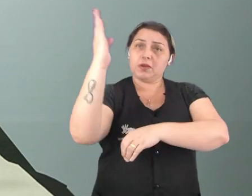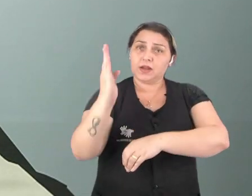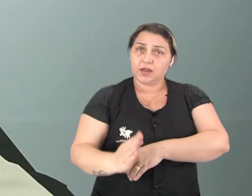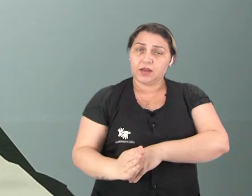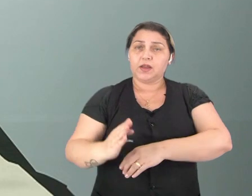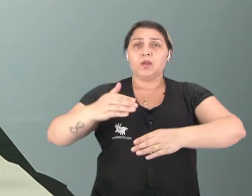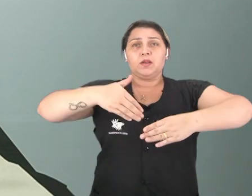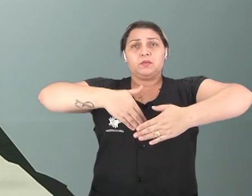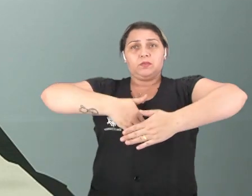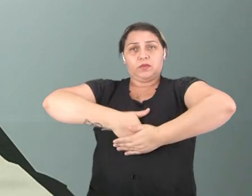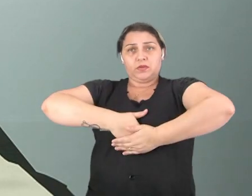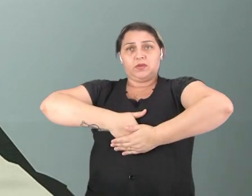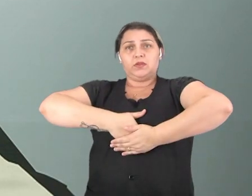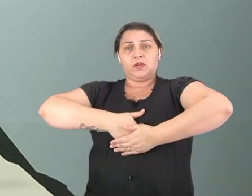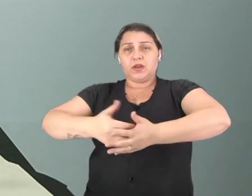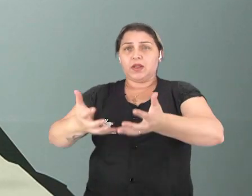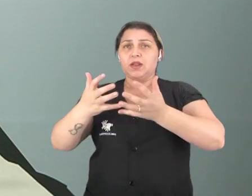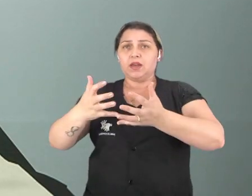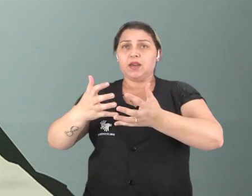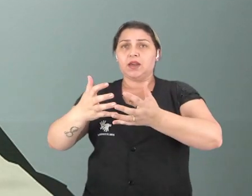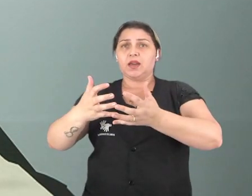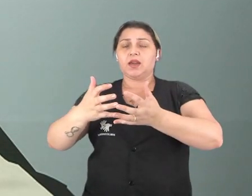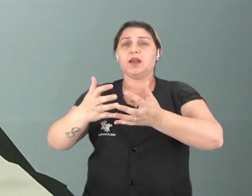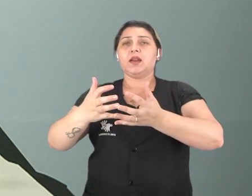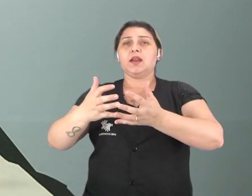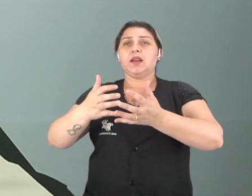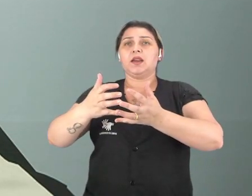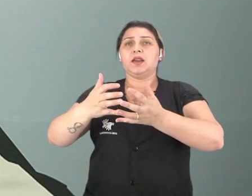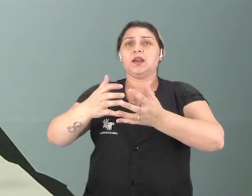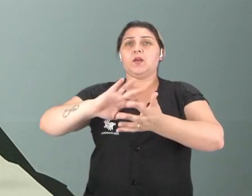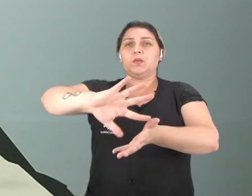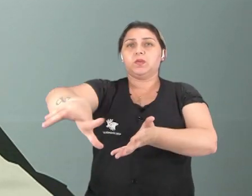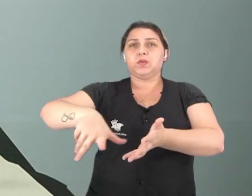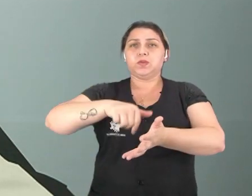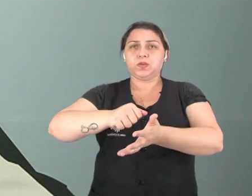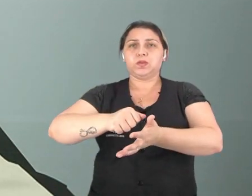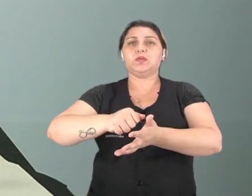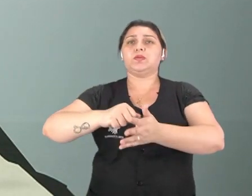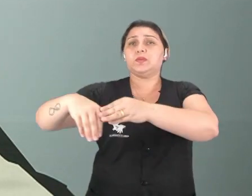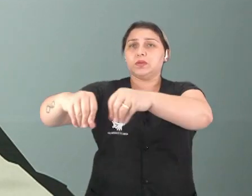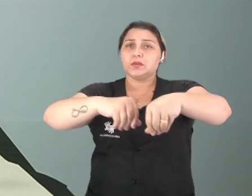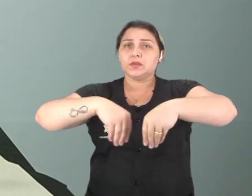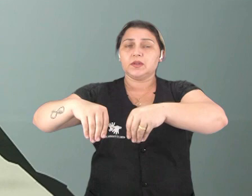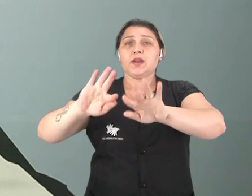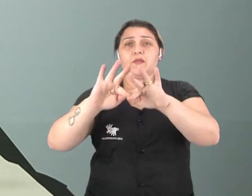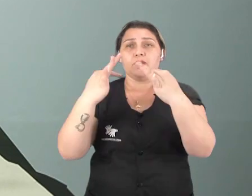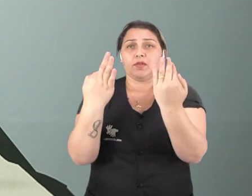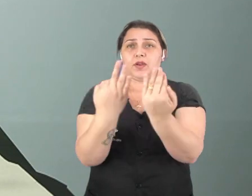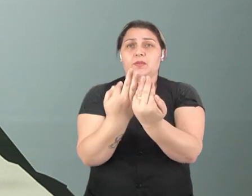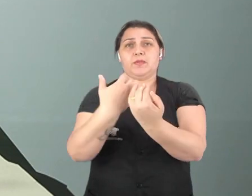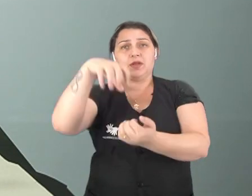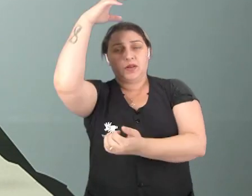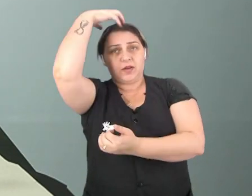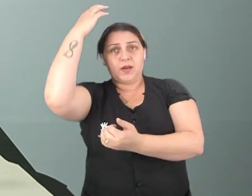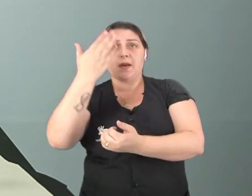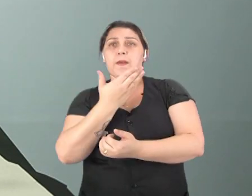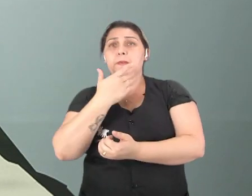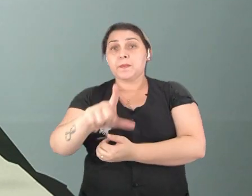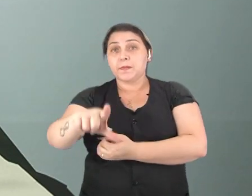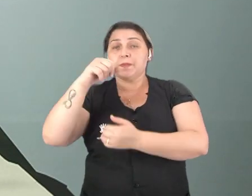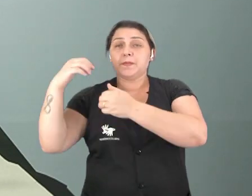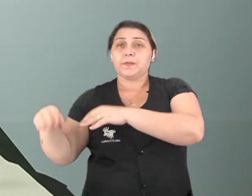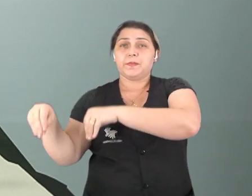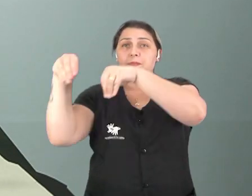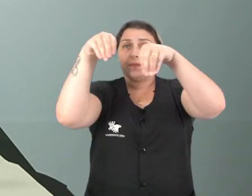o Napoleão Bonaparte, ele estava querendo expandir as suas terras, né? Então, a família real achou melhor vir para cá, cuidar de